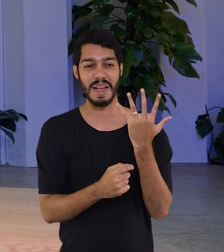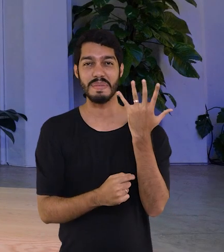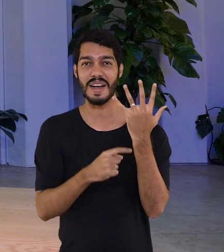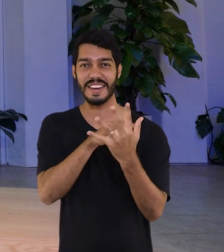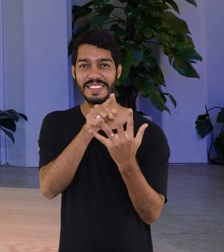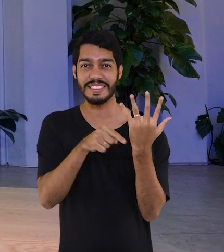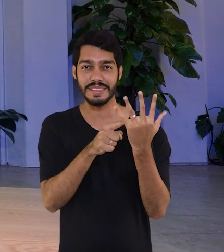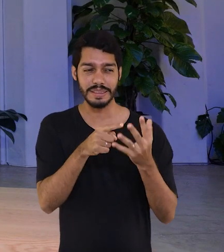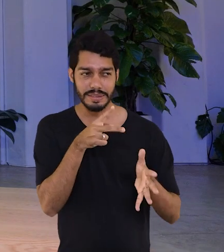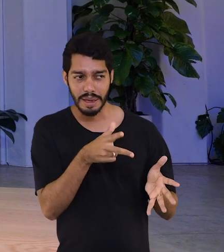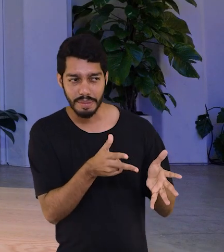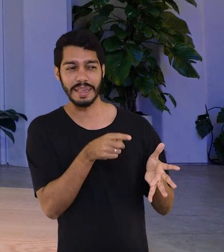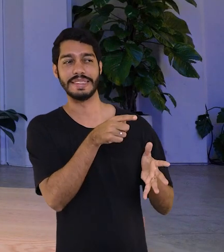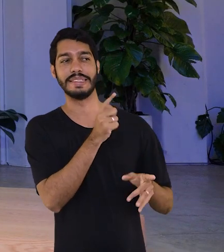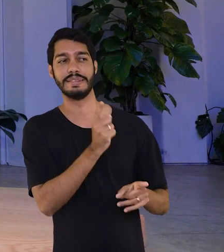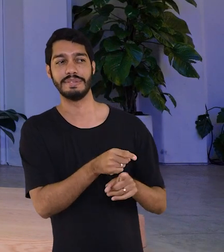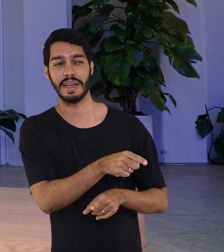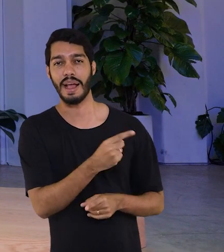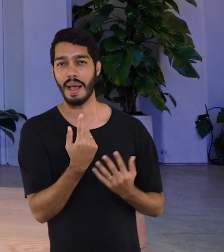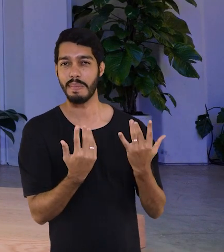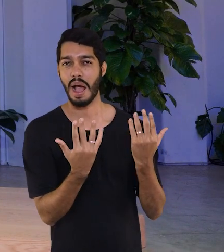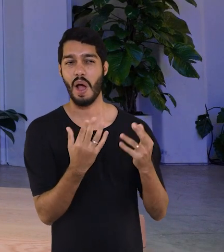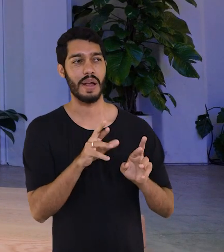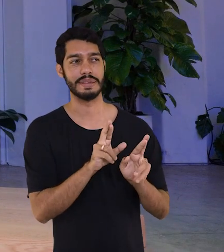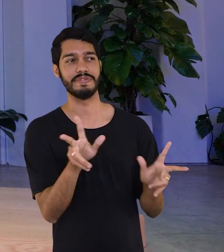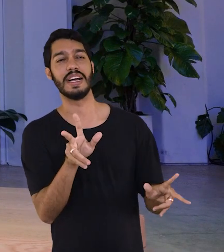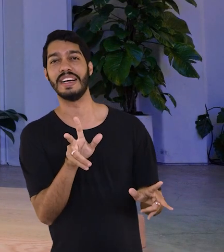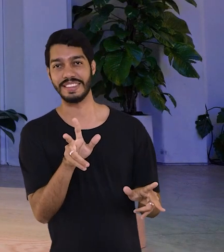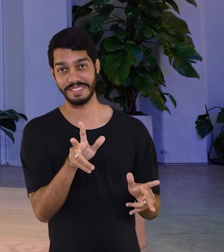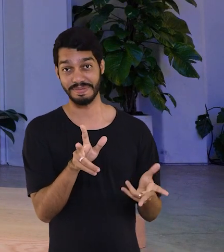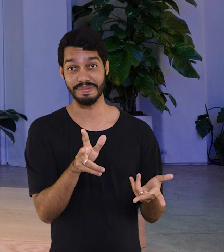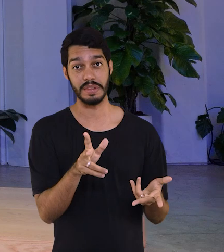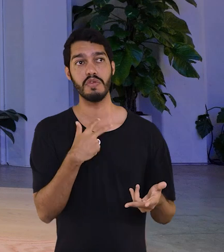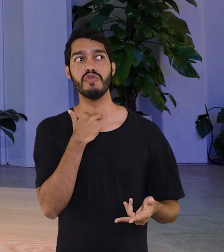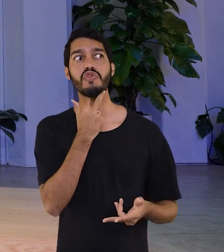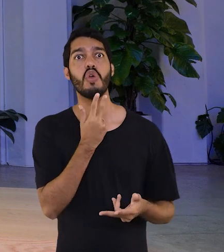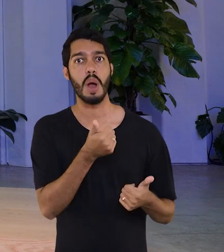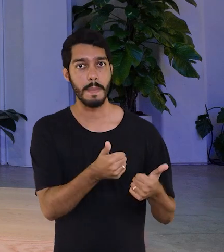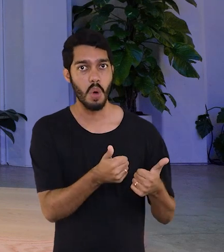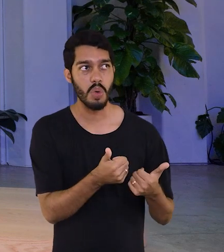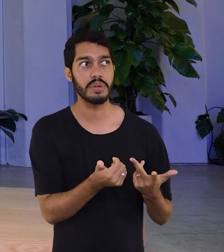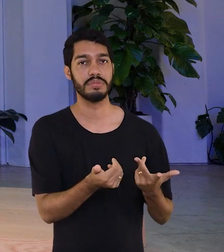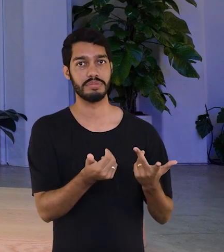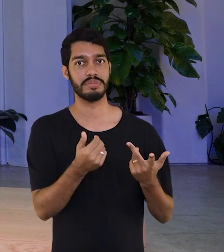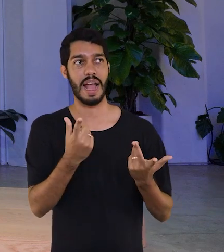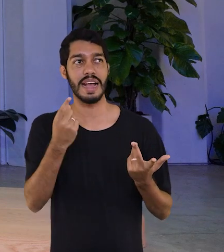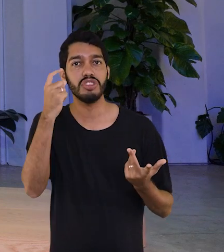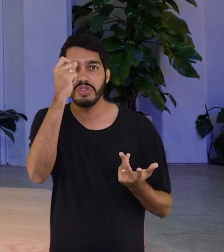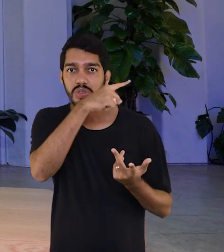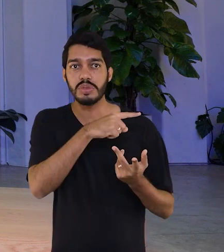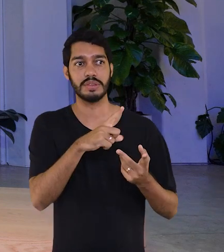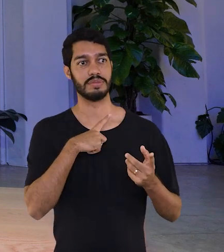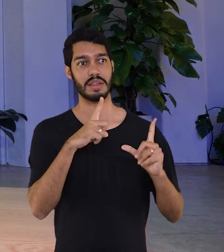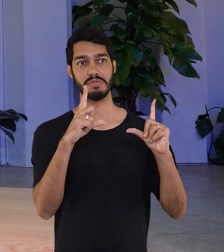ainda é esquisita, mas tá bem melhor. Vídeo tá ficando muito bom. Voz está ficando muito bom. Uma coisa que eu tenho observado é que a latência desses